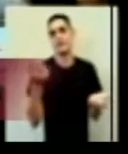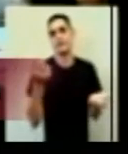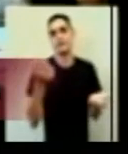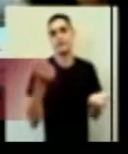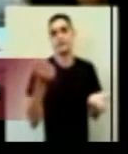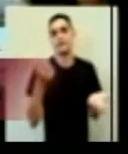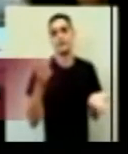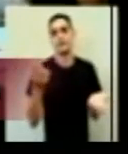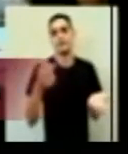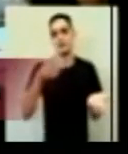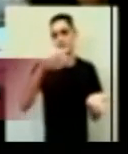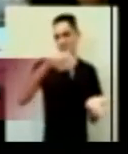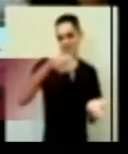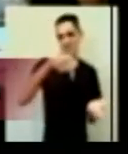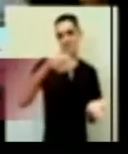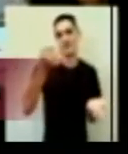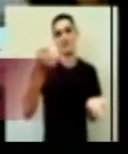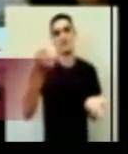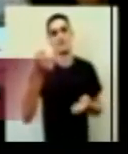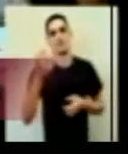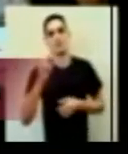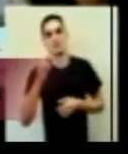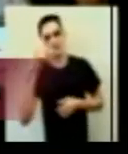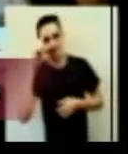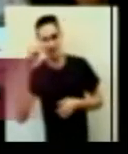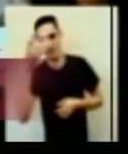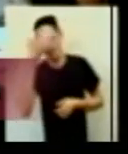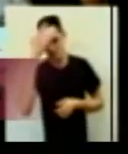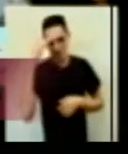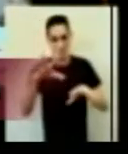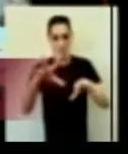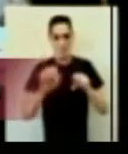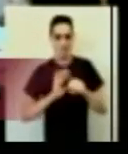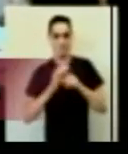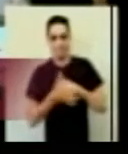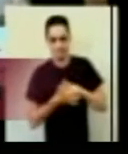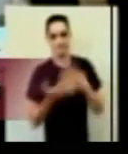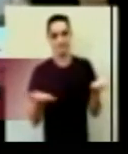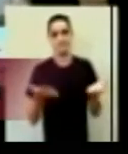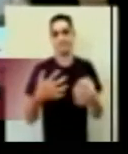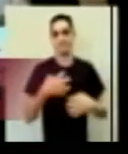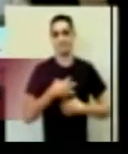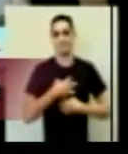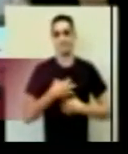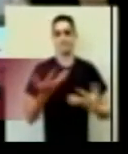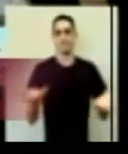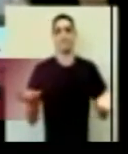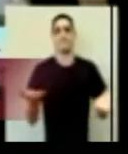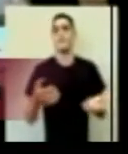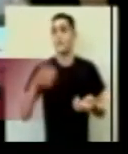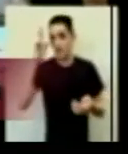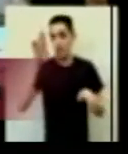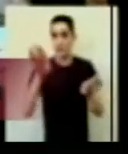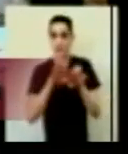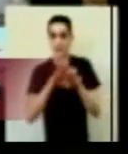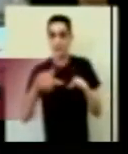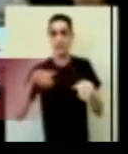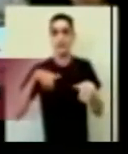casos agora, que varia do 7º, 8º dia de sintomas até